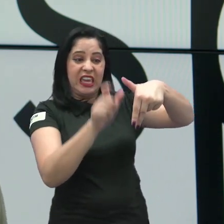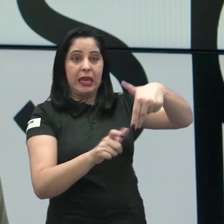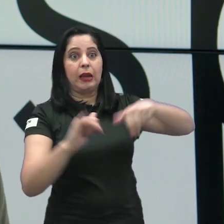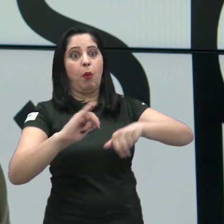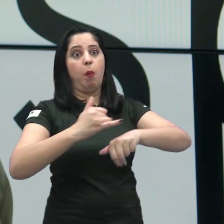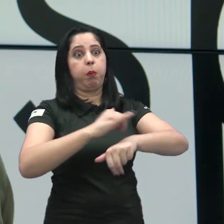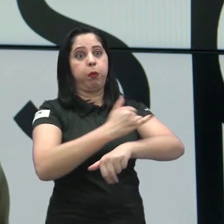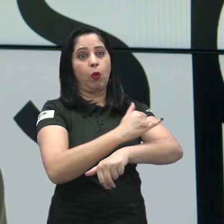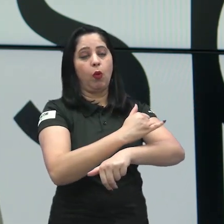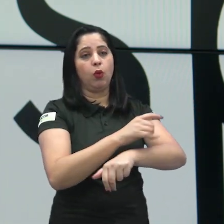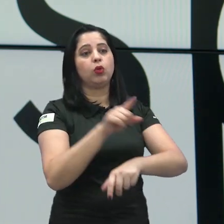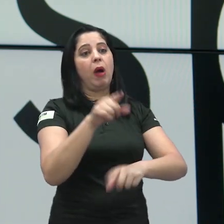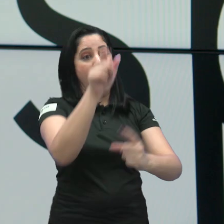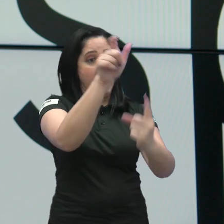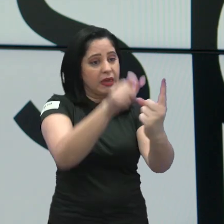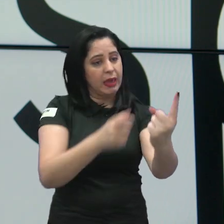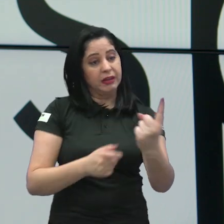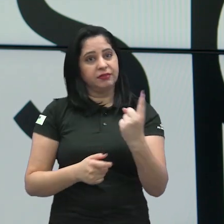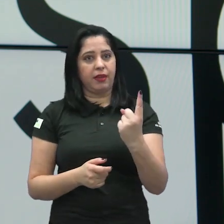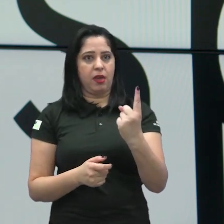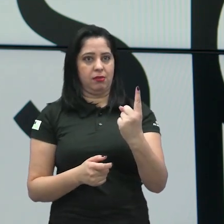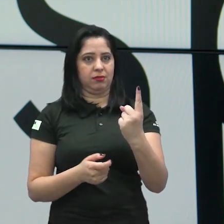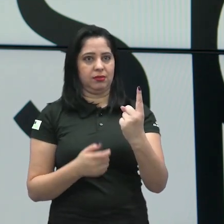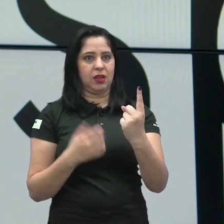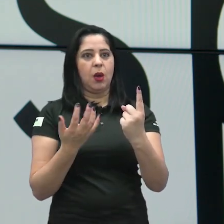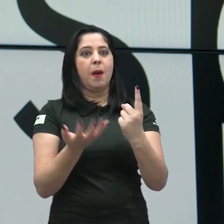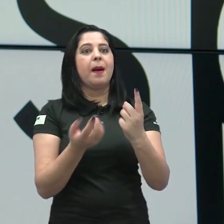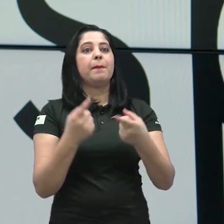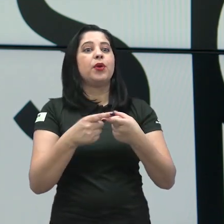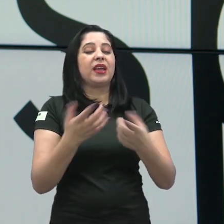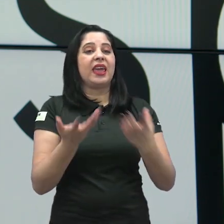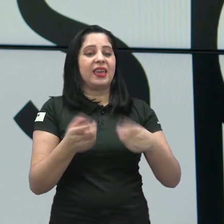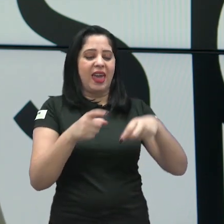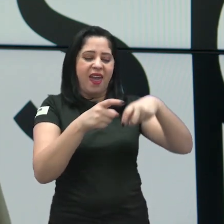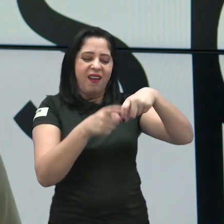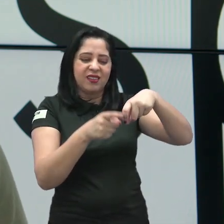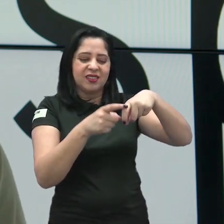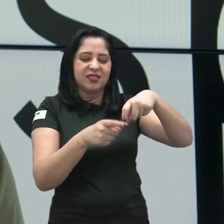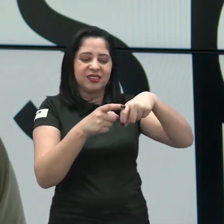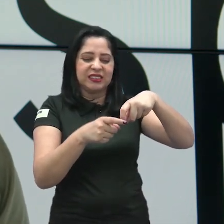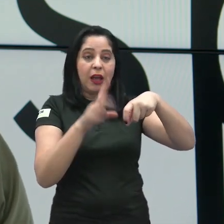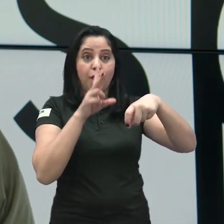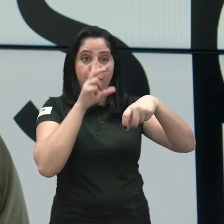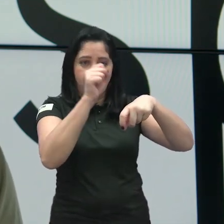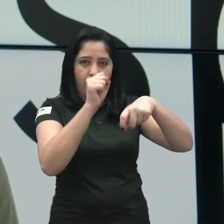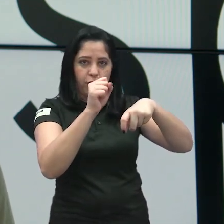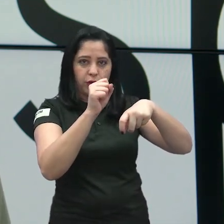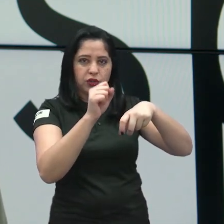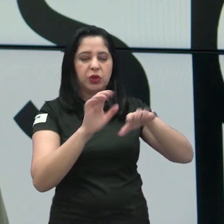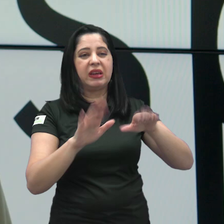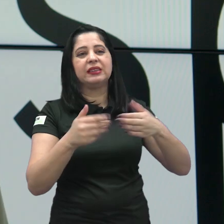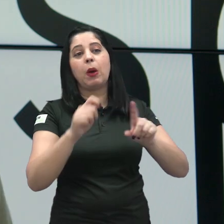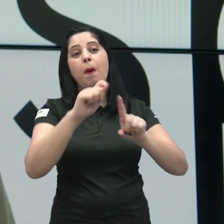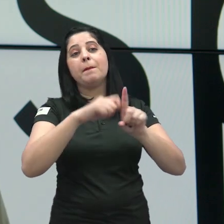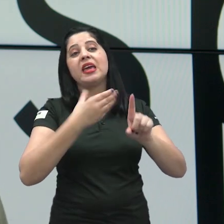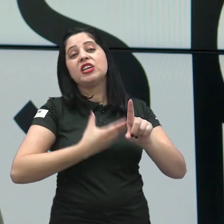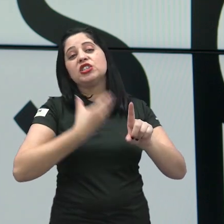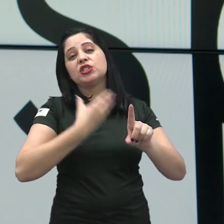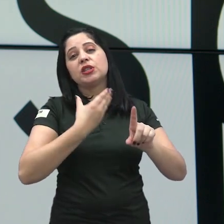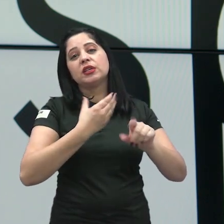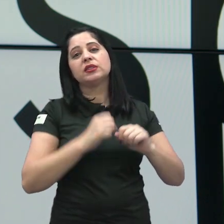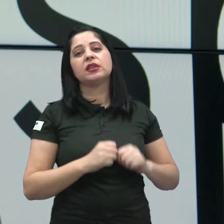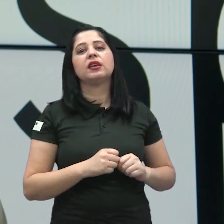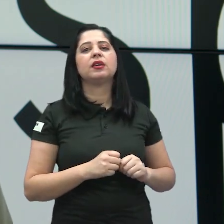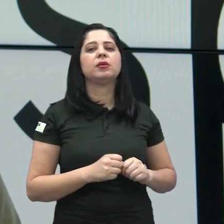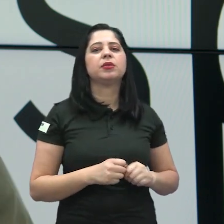ele estava sobrepeso. Aí ele me procurou para um fortalecimento apenas do joelho. E estava próximo ali de dezembro,